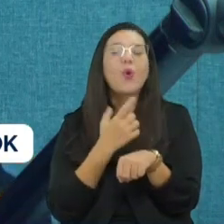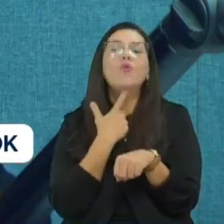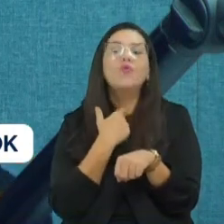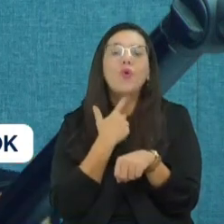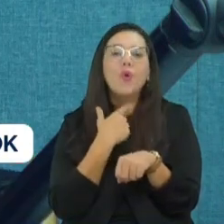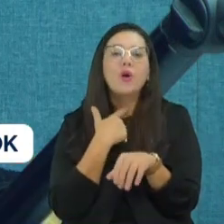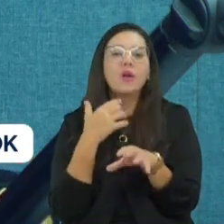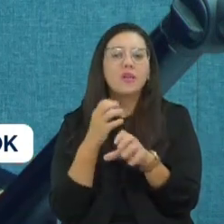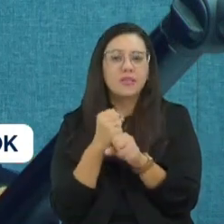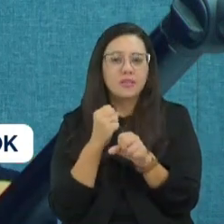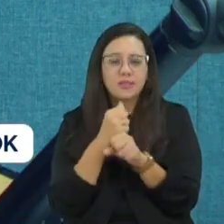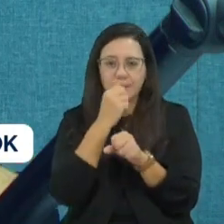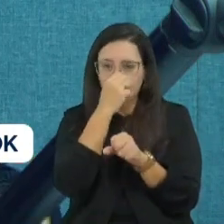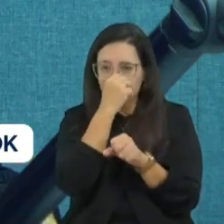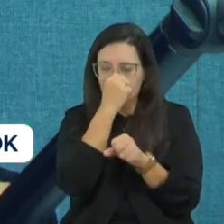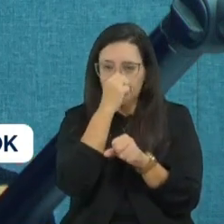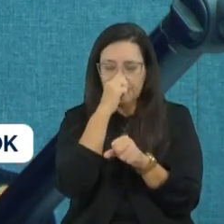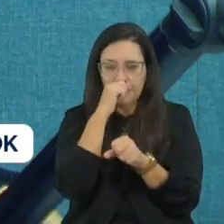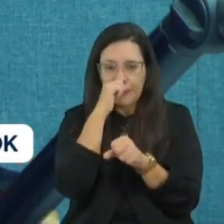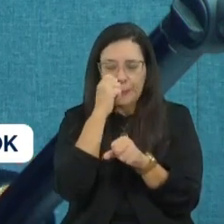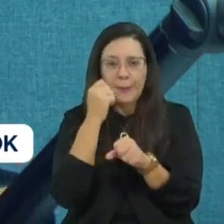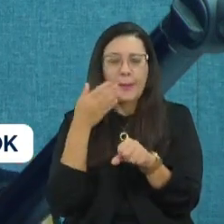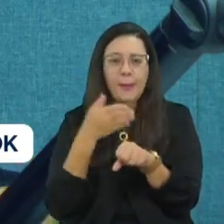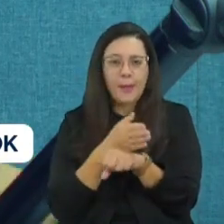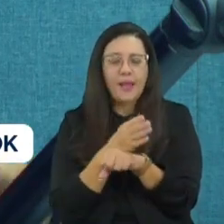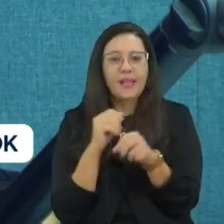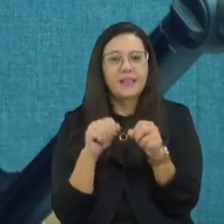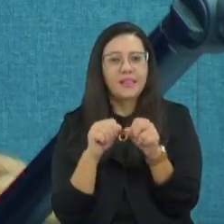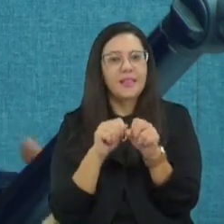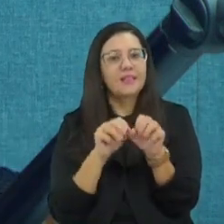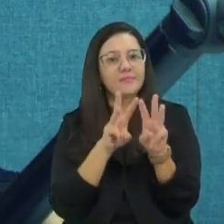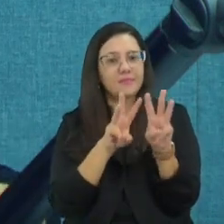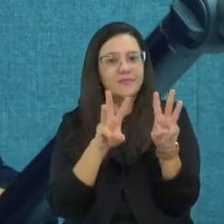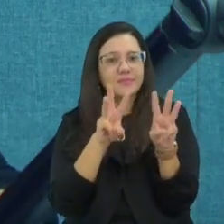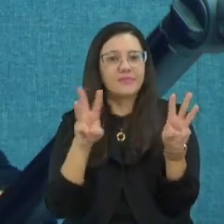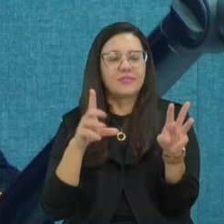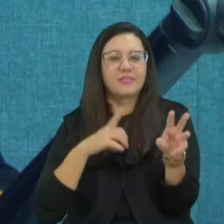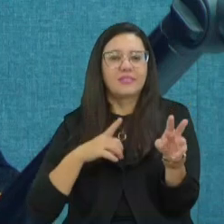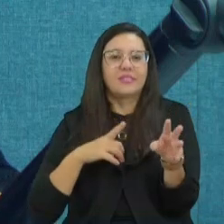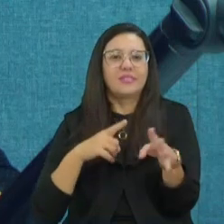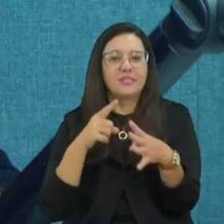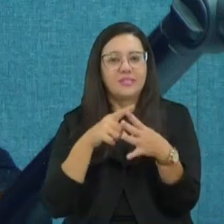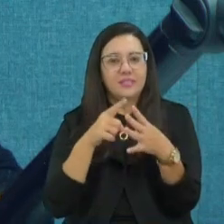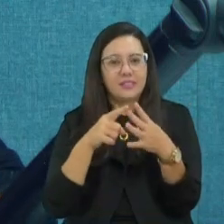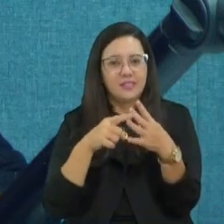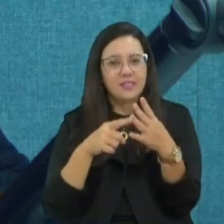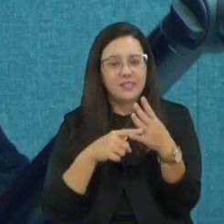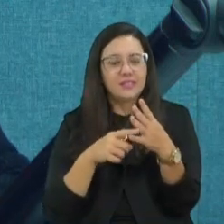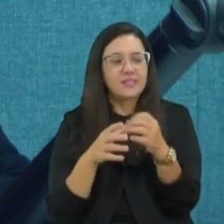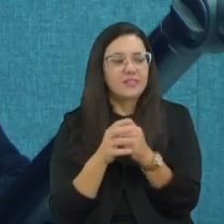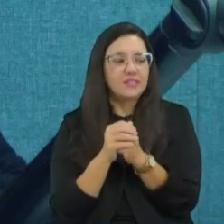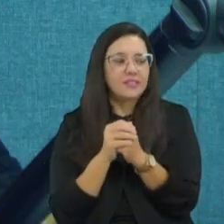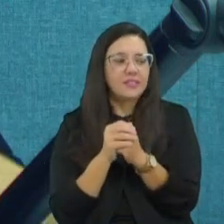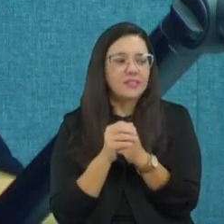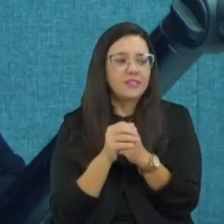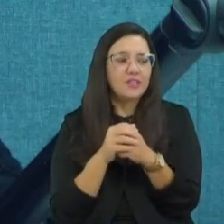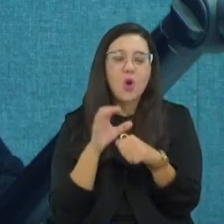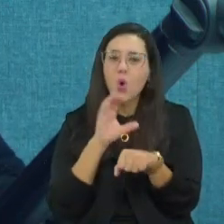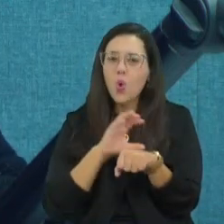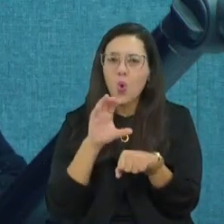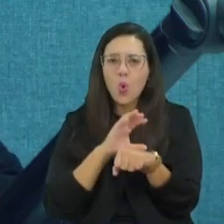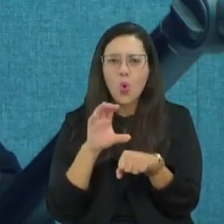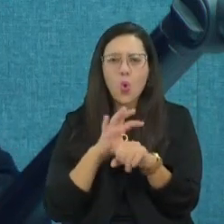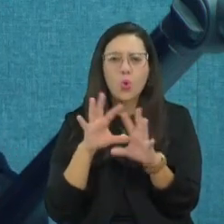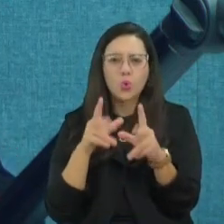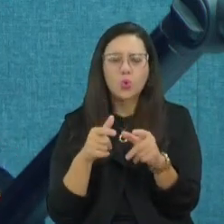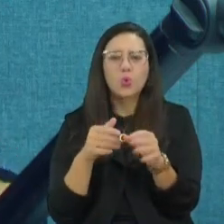contábeis, entra no site da Unifev, faz sua matrícula e tem 4 entradas no ano. O curso, ele é todo